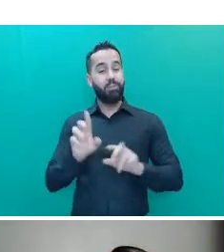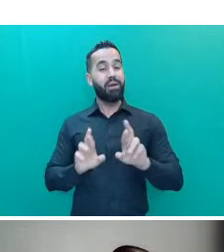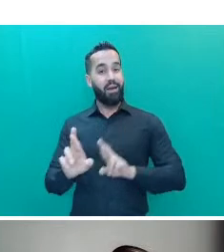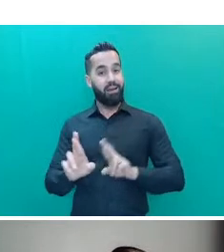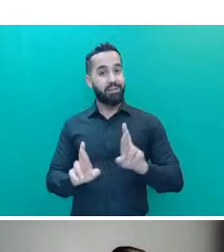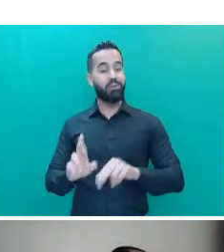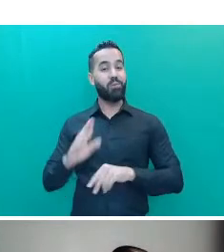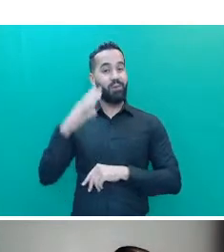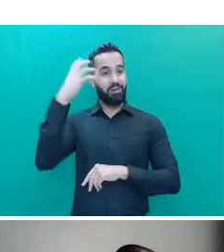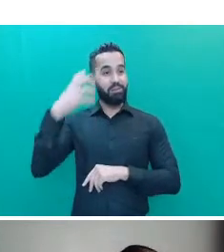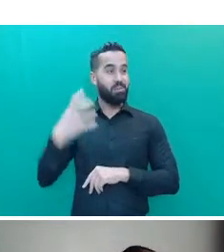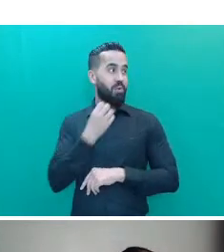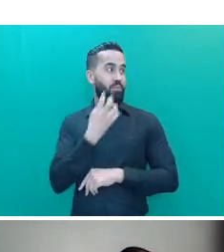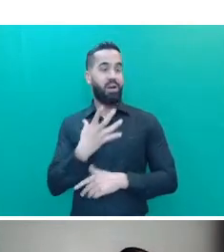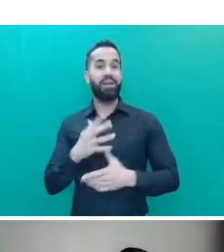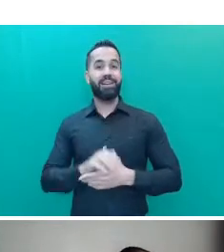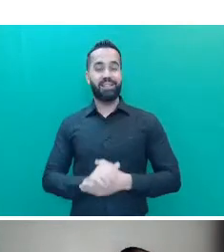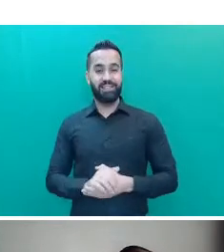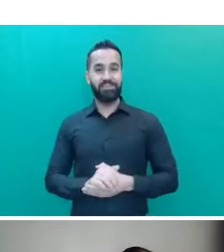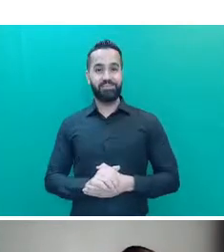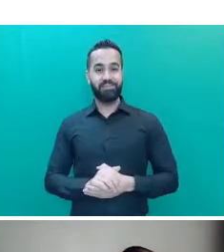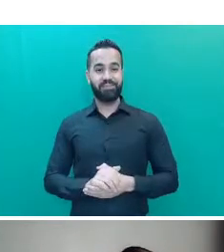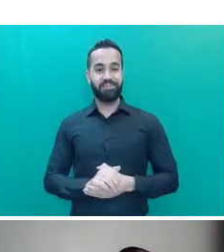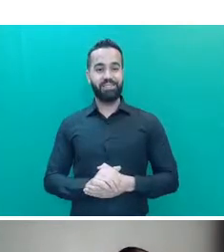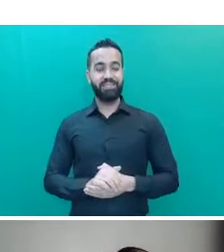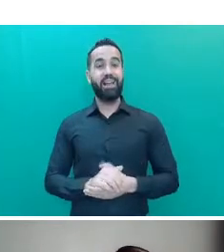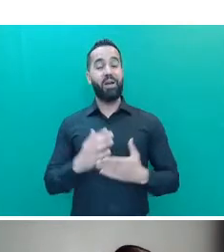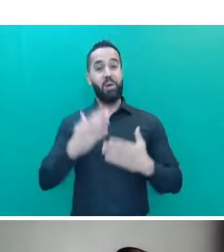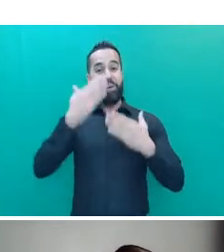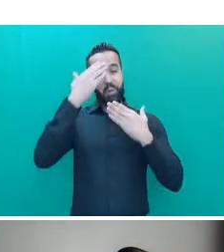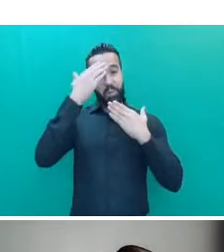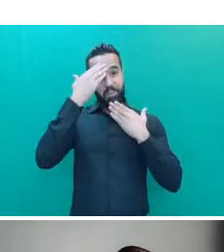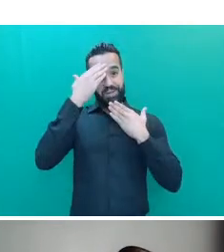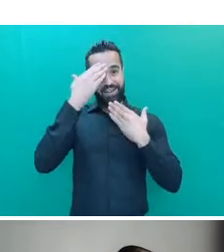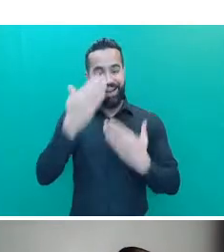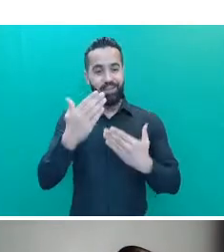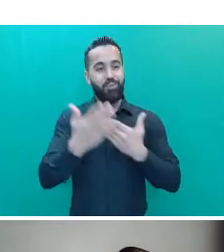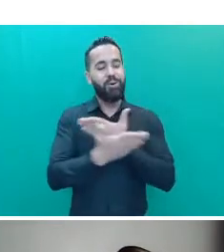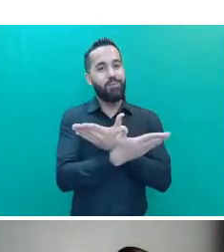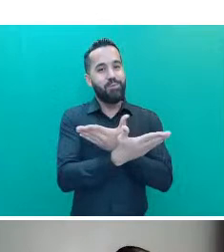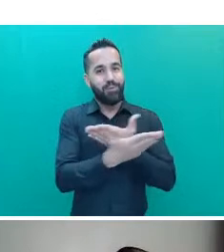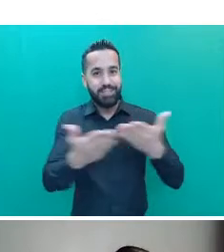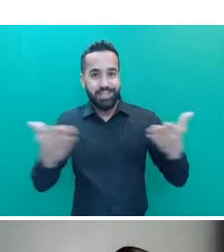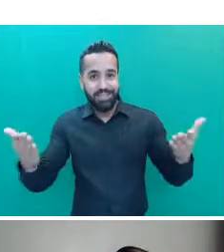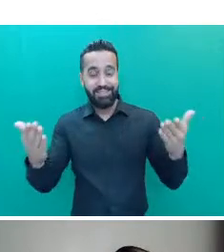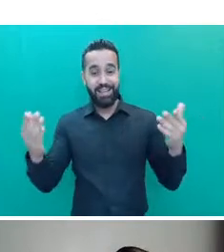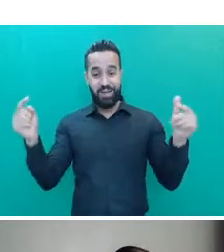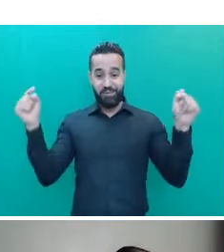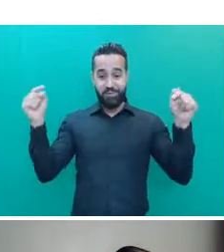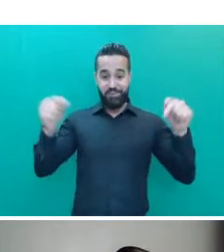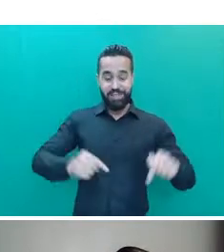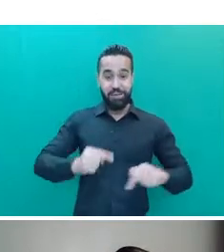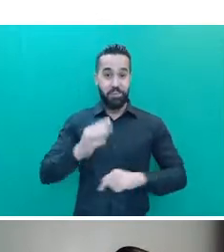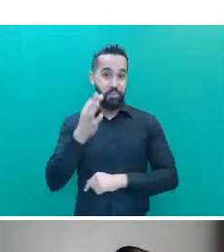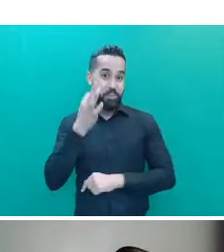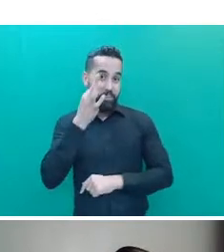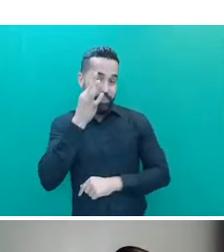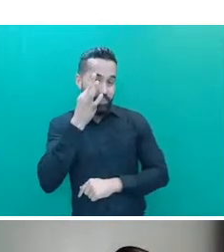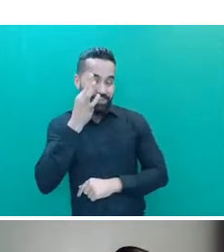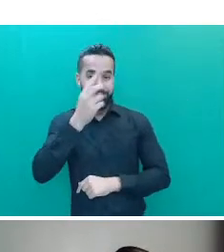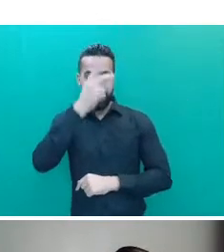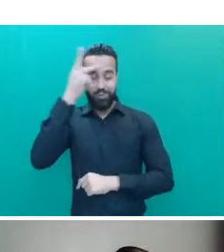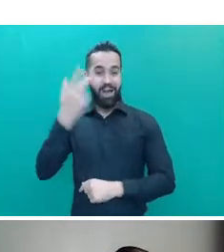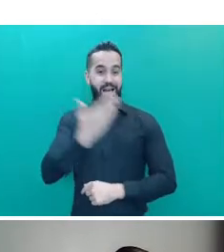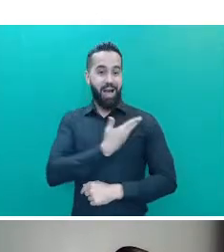não precisa falar aqui. E é isso, gente. Muito obrigada por todos, por estarem aqui nesse momento. Quem está assistindo, tem vários dos meus amigos